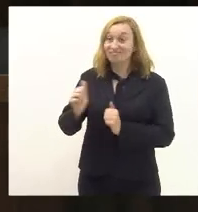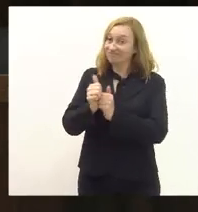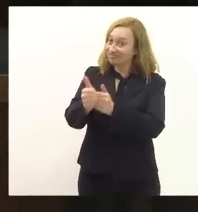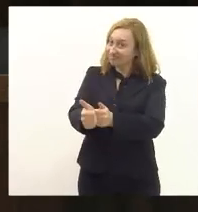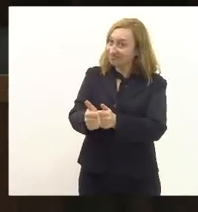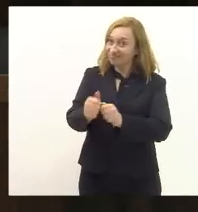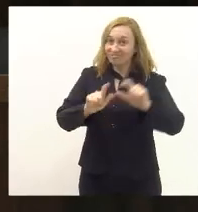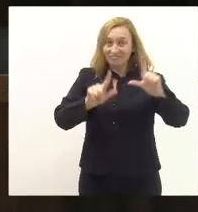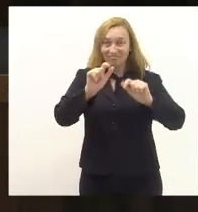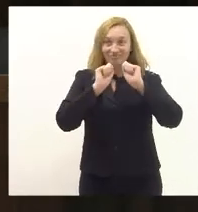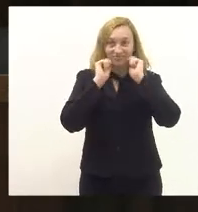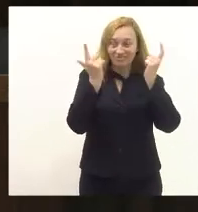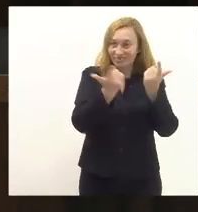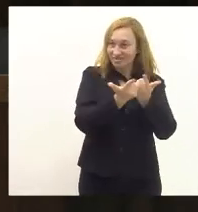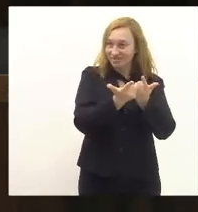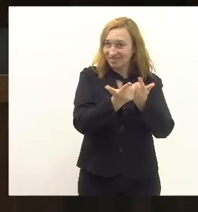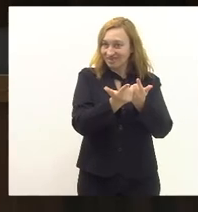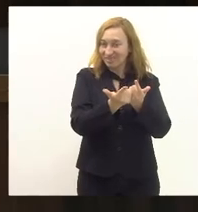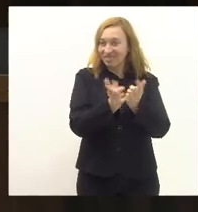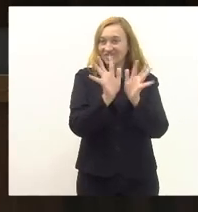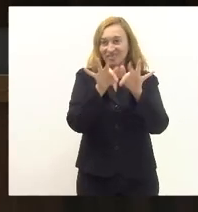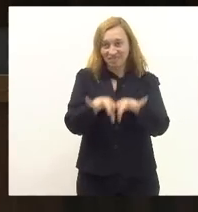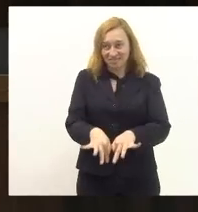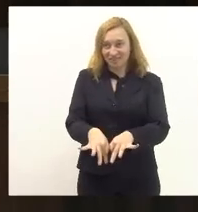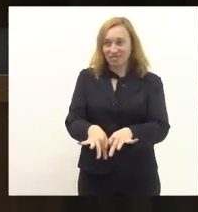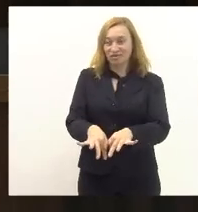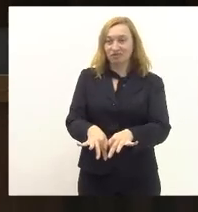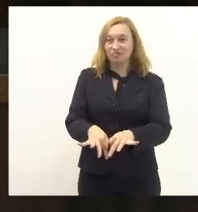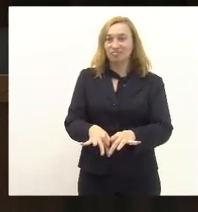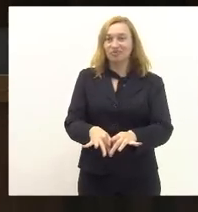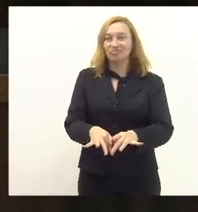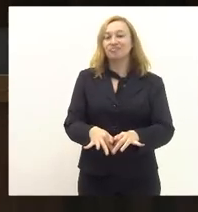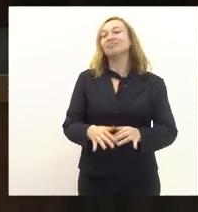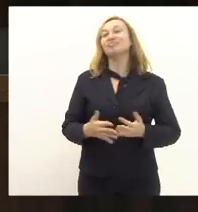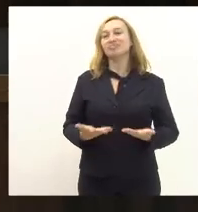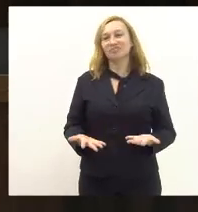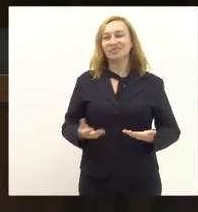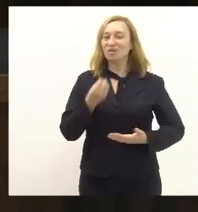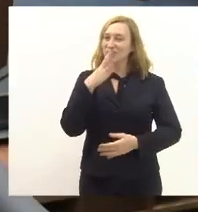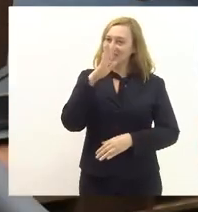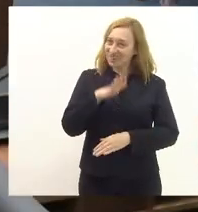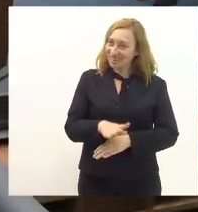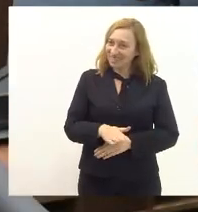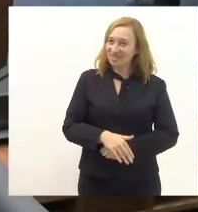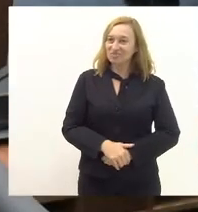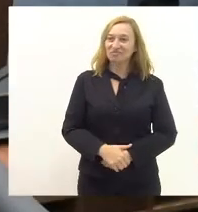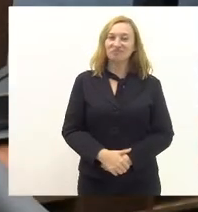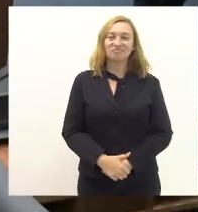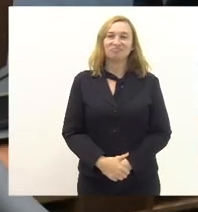acompanham pela TV Alerj, declaro encerrado o expediente final. Boa tarde.